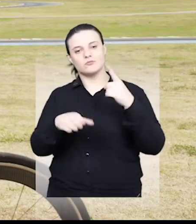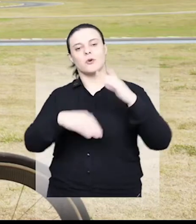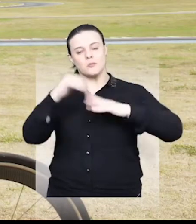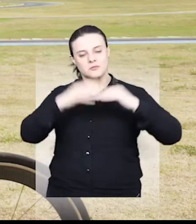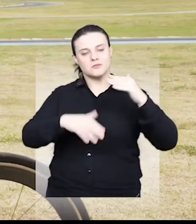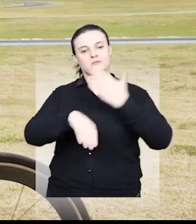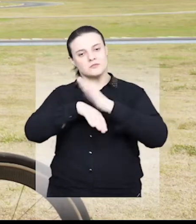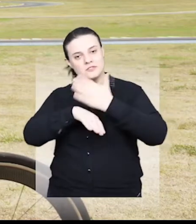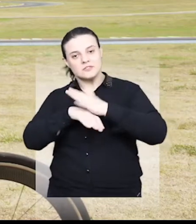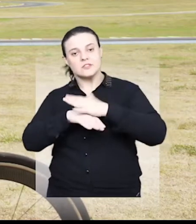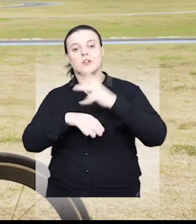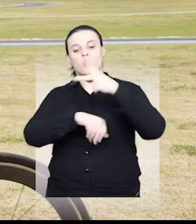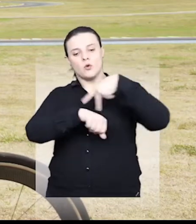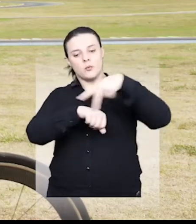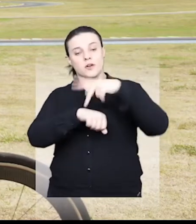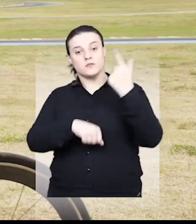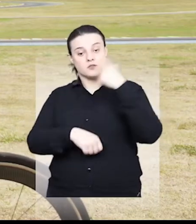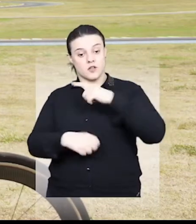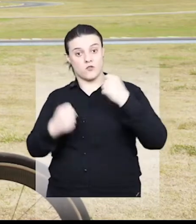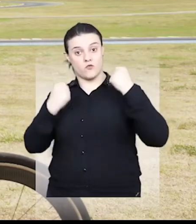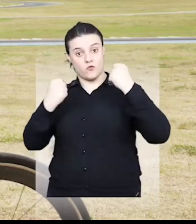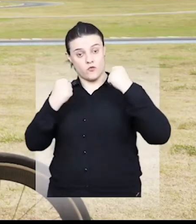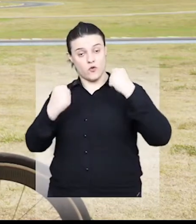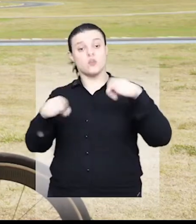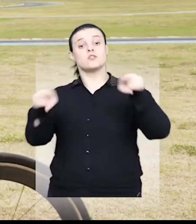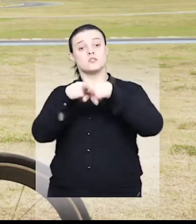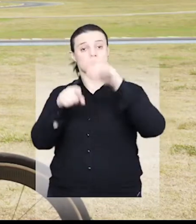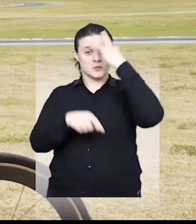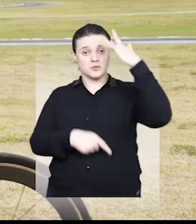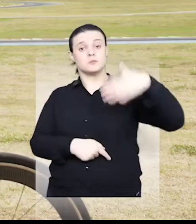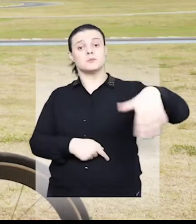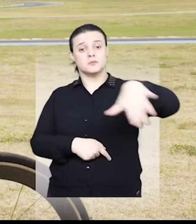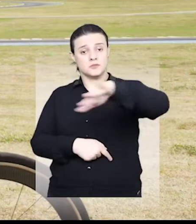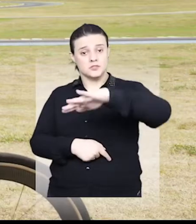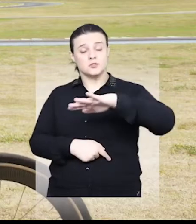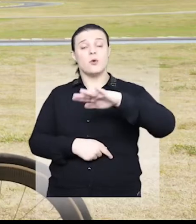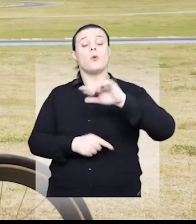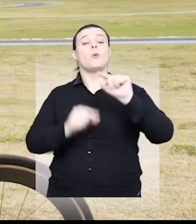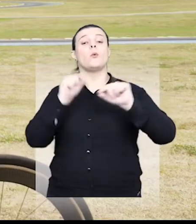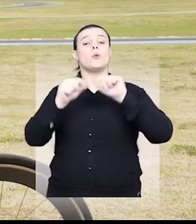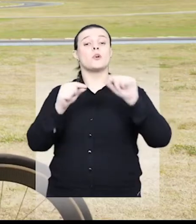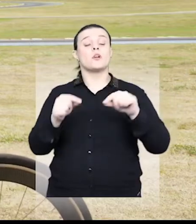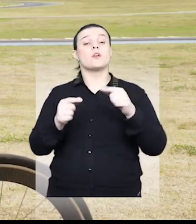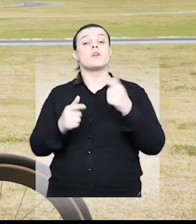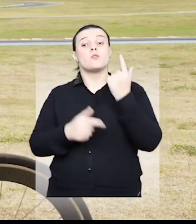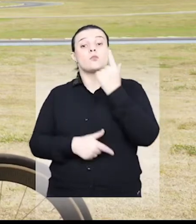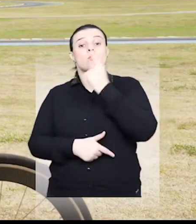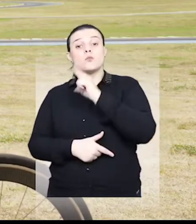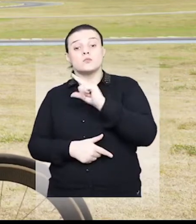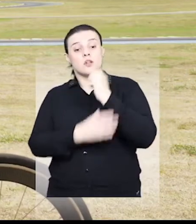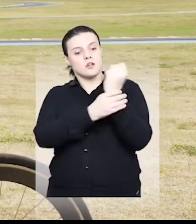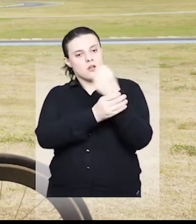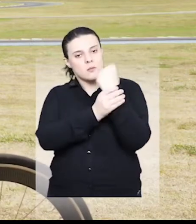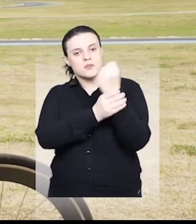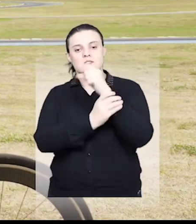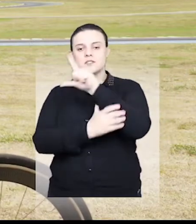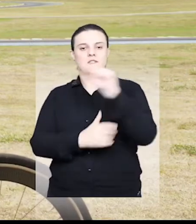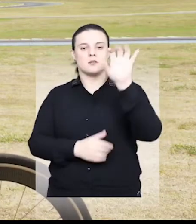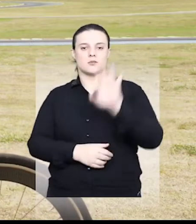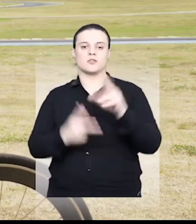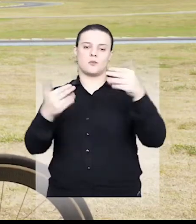praticando, para o nosso país estar forte, né, e as pessoas também venham a estar se